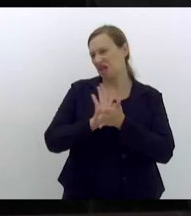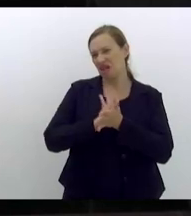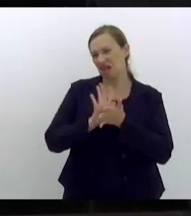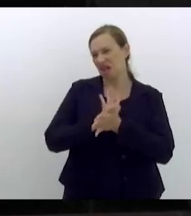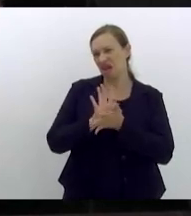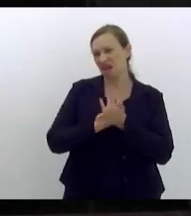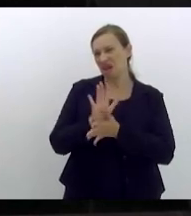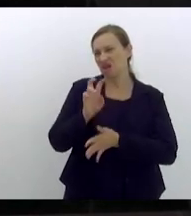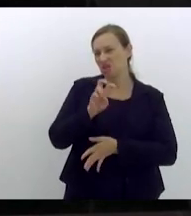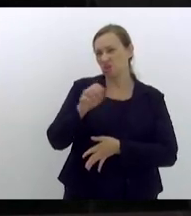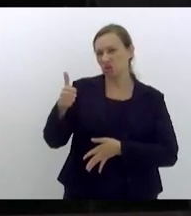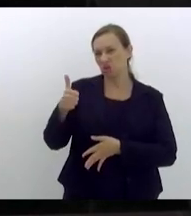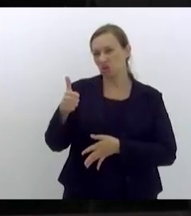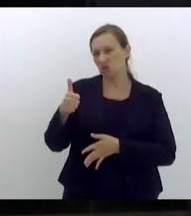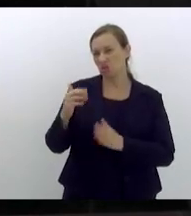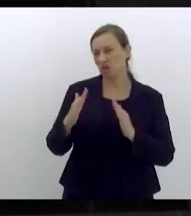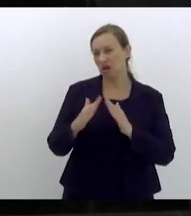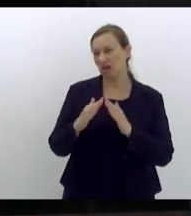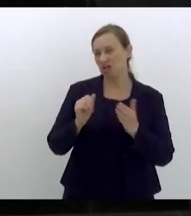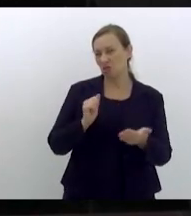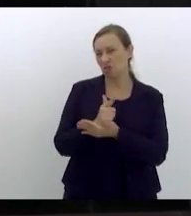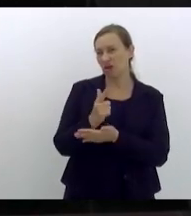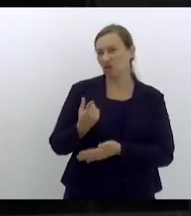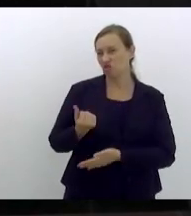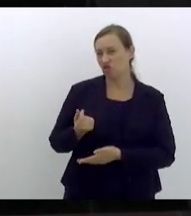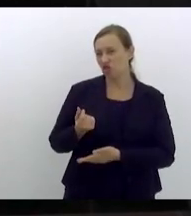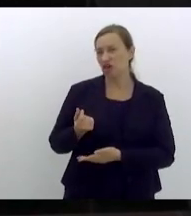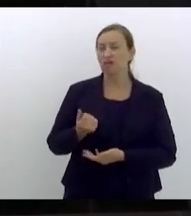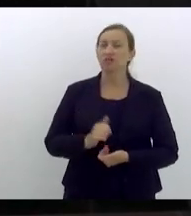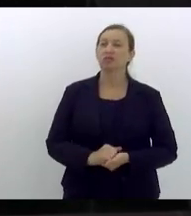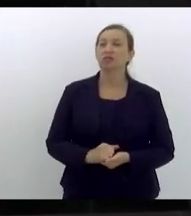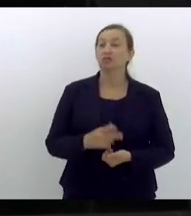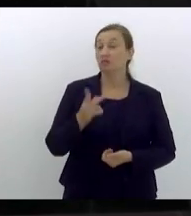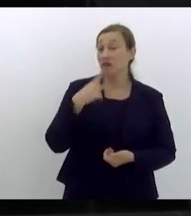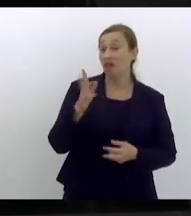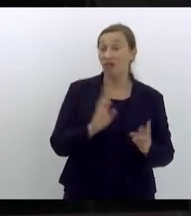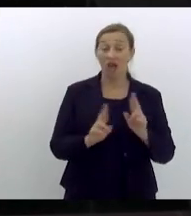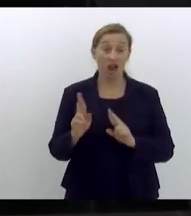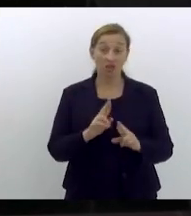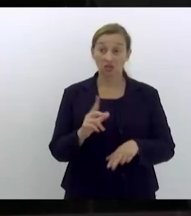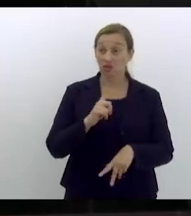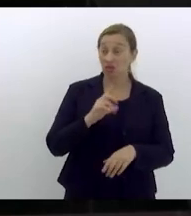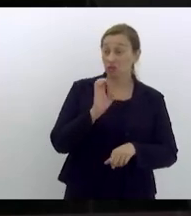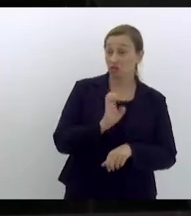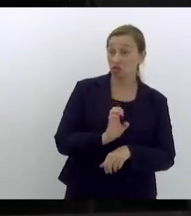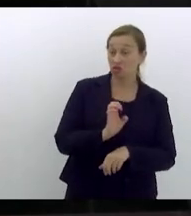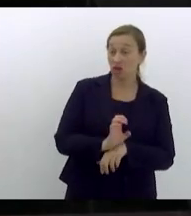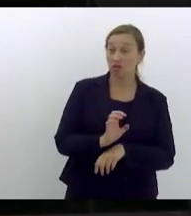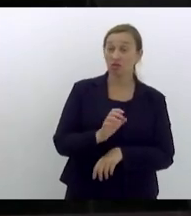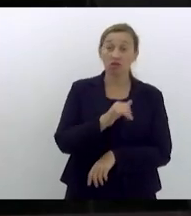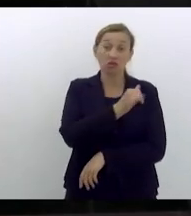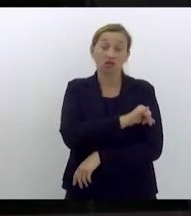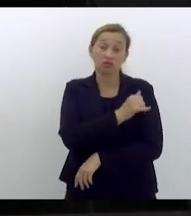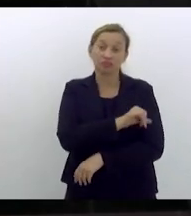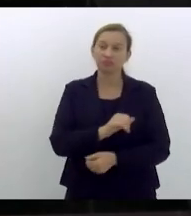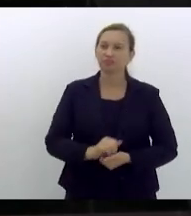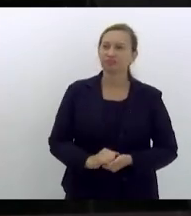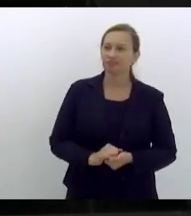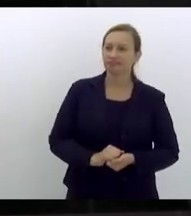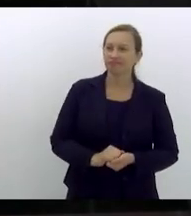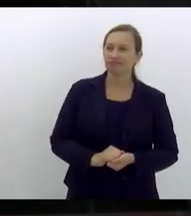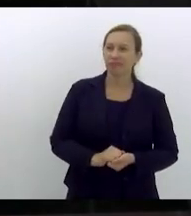de 51 Imóveis comprados em dinheiro vivo não vou nem falar das relações que ele tem no Estado do Rio de Janeiro que agora estão sendo mostradas